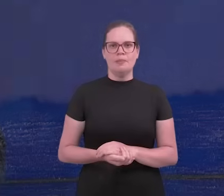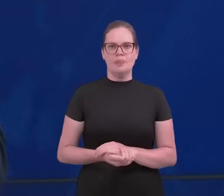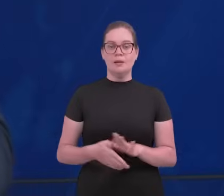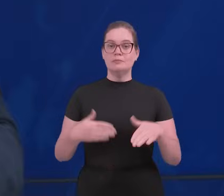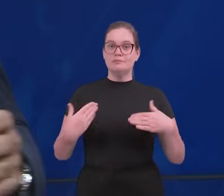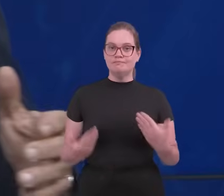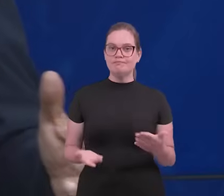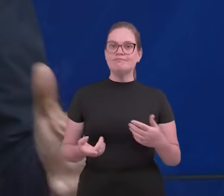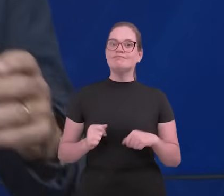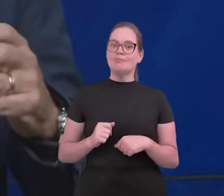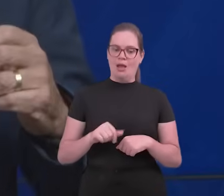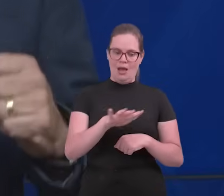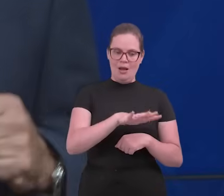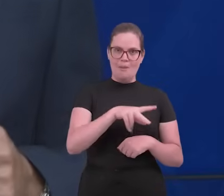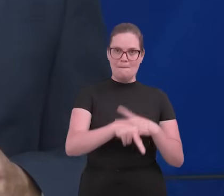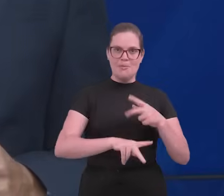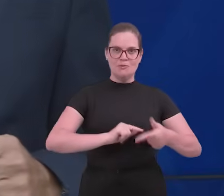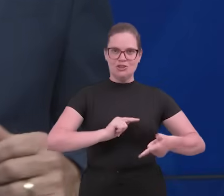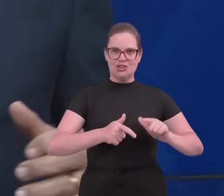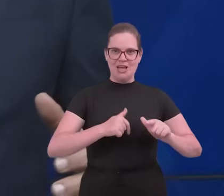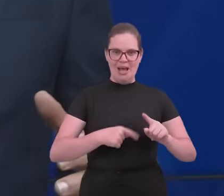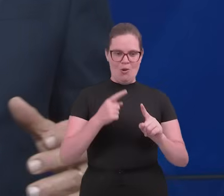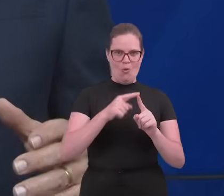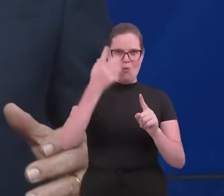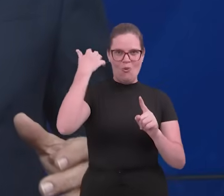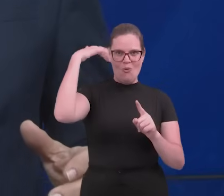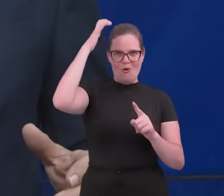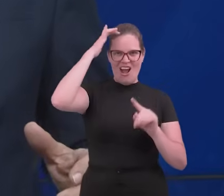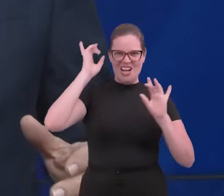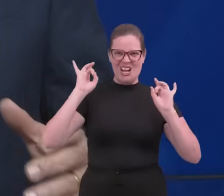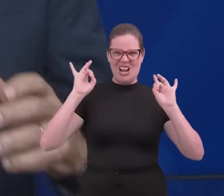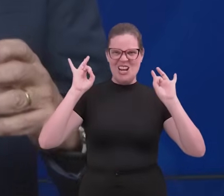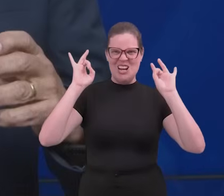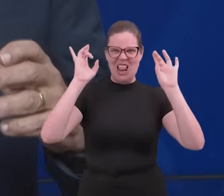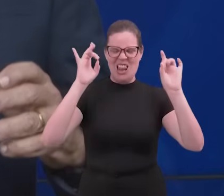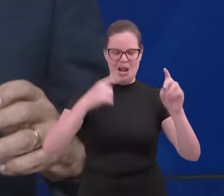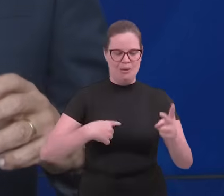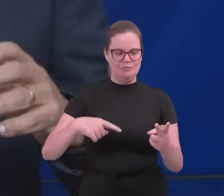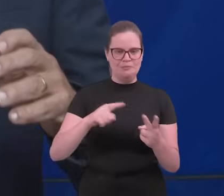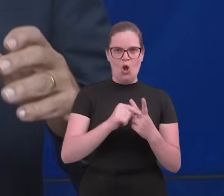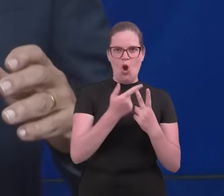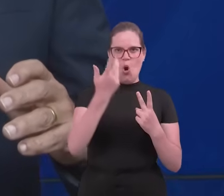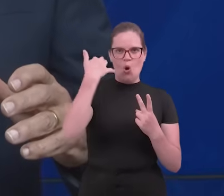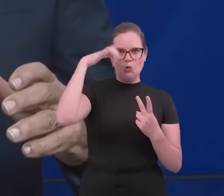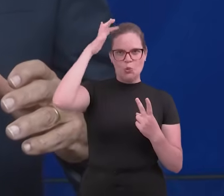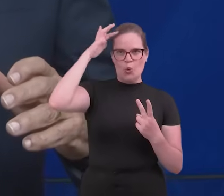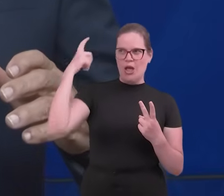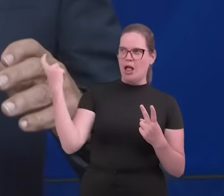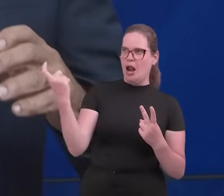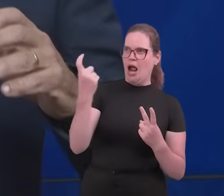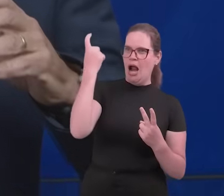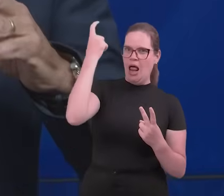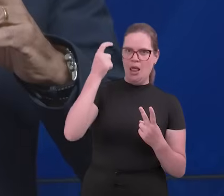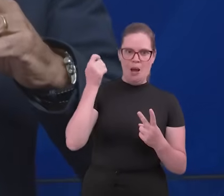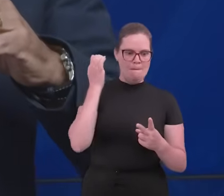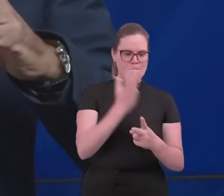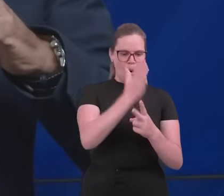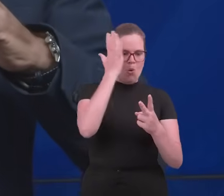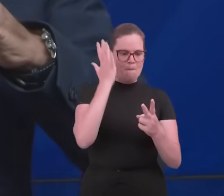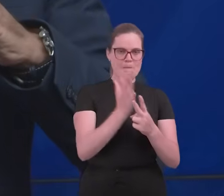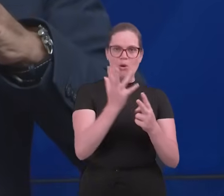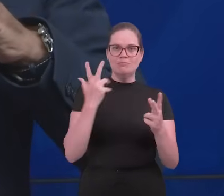vencerem esses dois reis, os filhos de Israel prosseguiram em sua caminhada